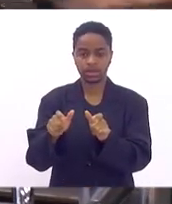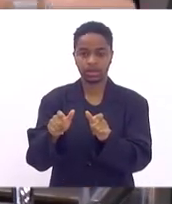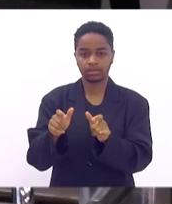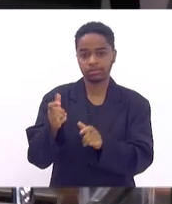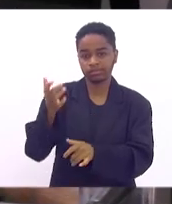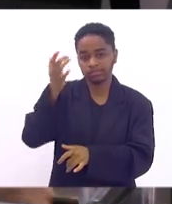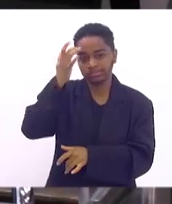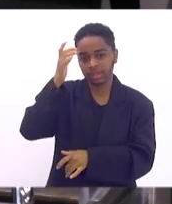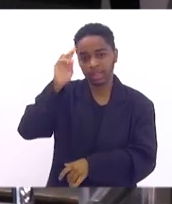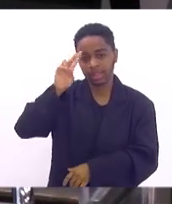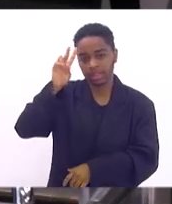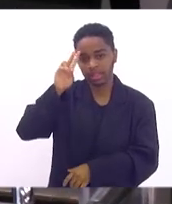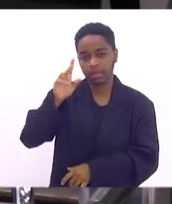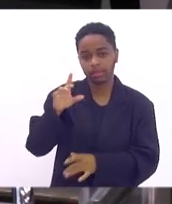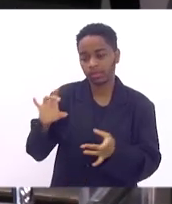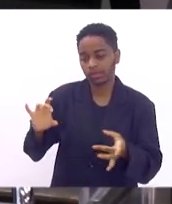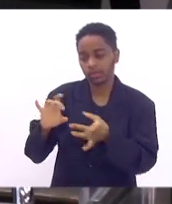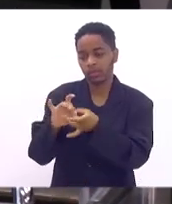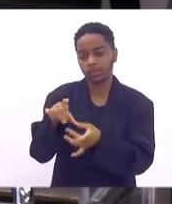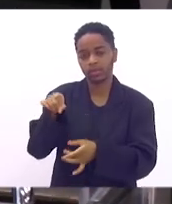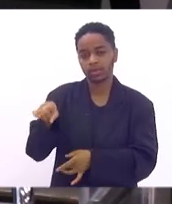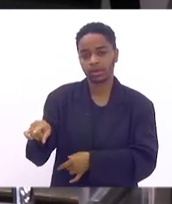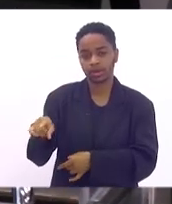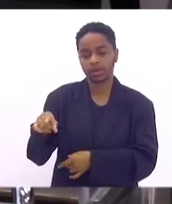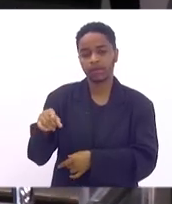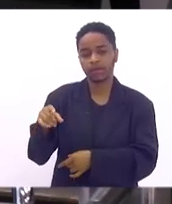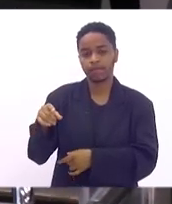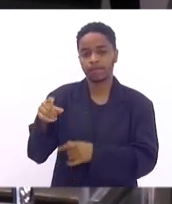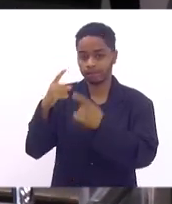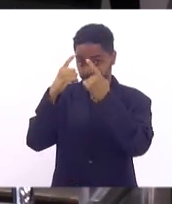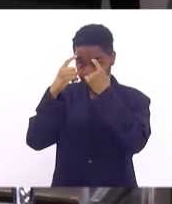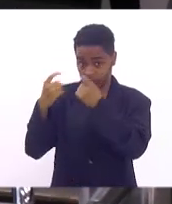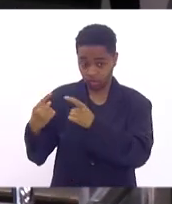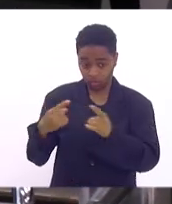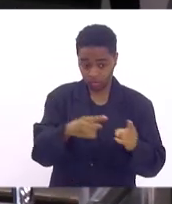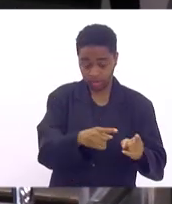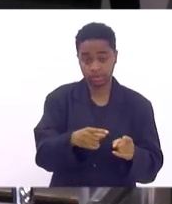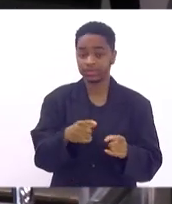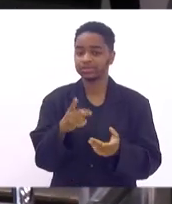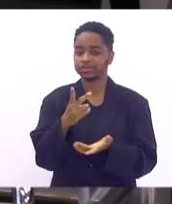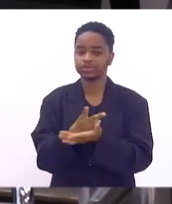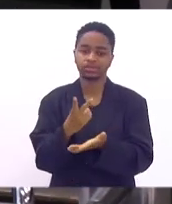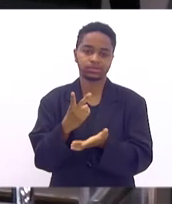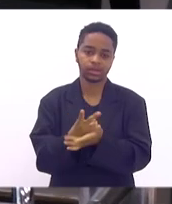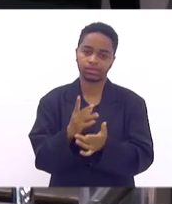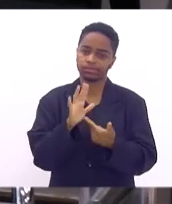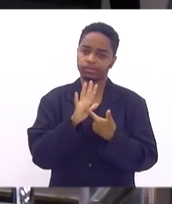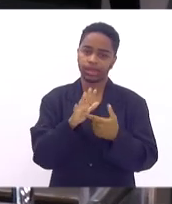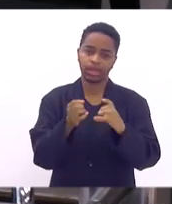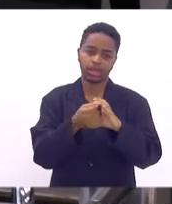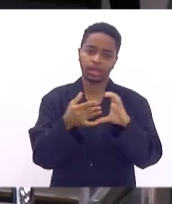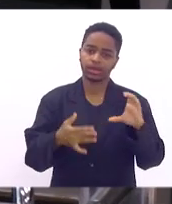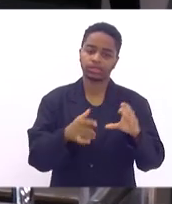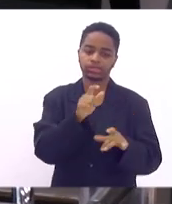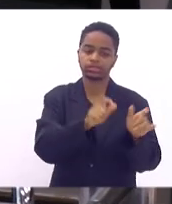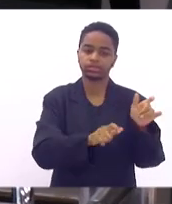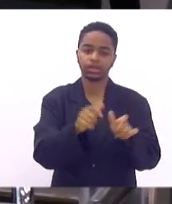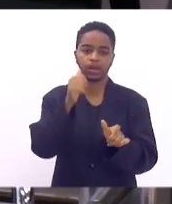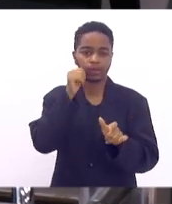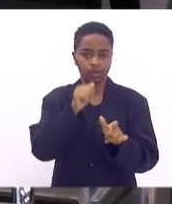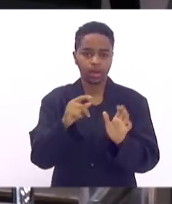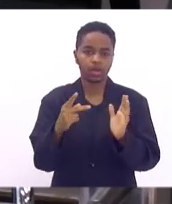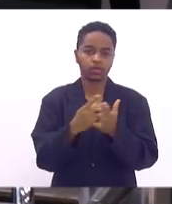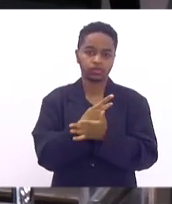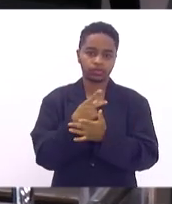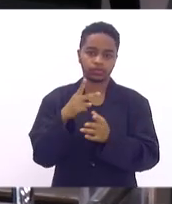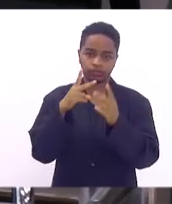o suposto agressor, isso é um componente que aparece com frequência nas mulheres vítimas da